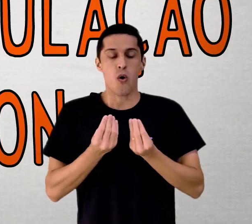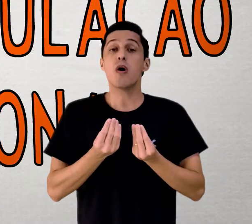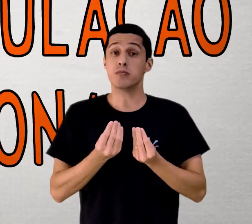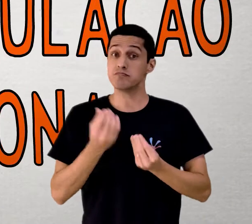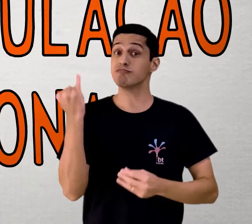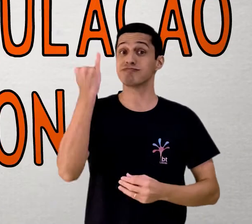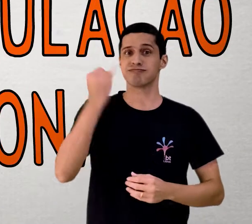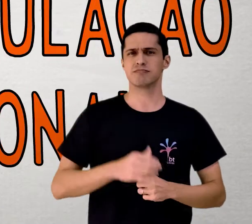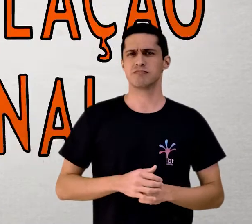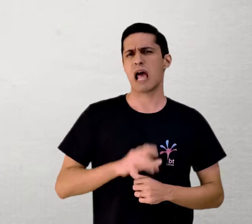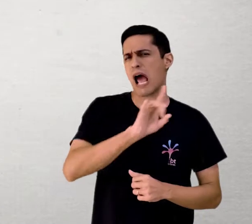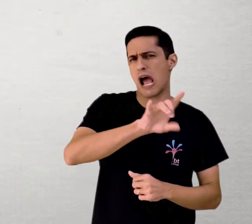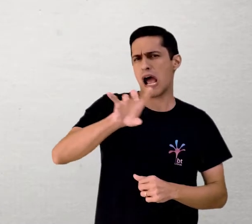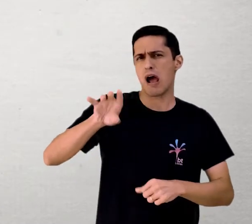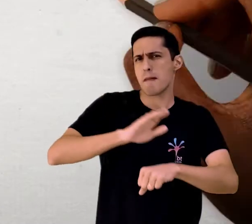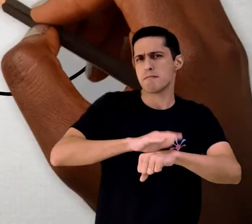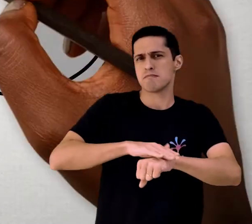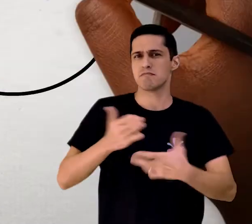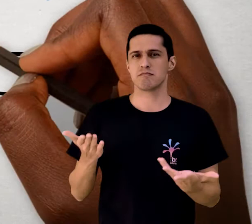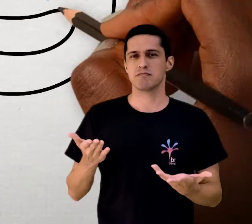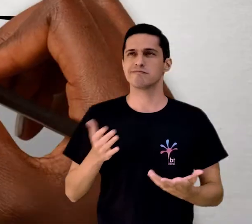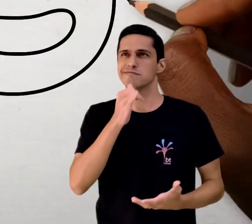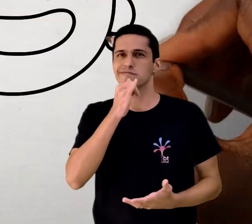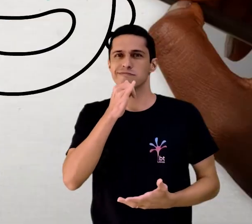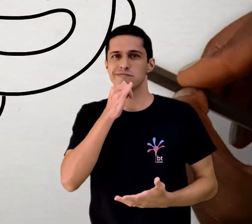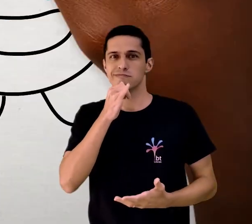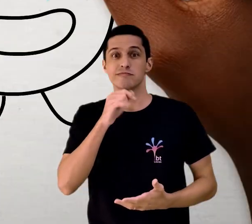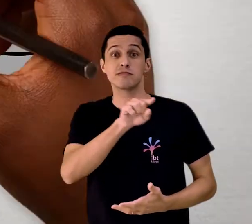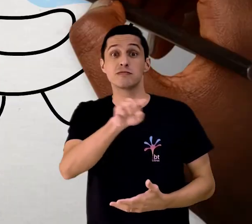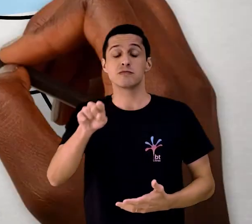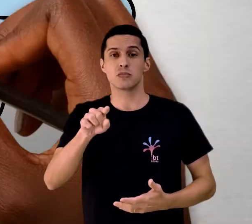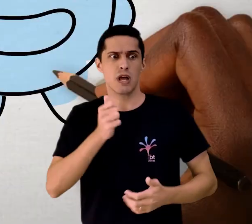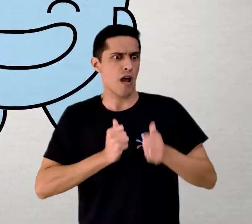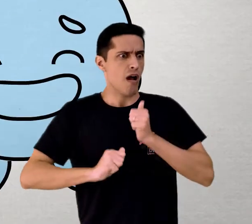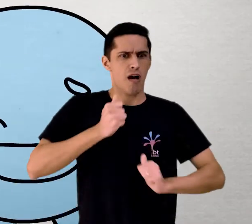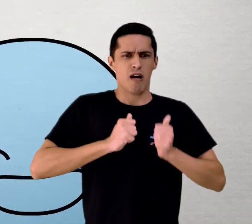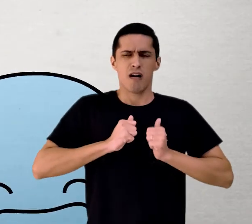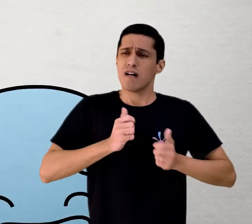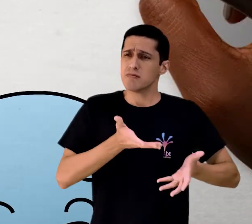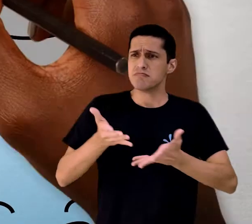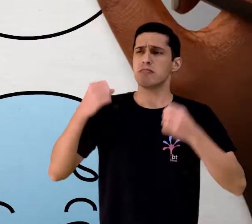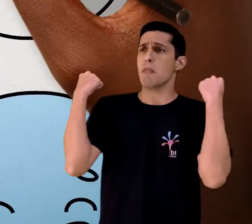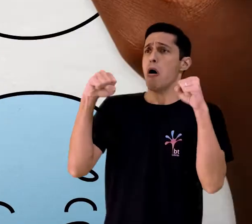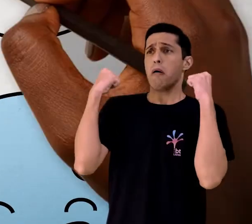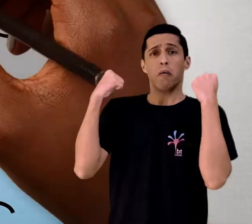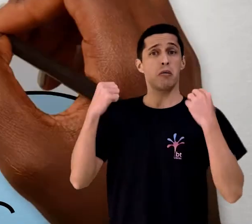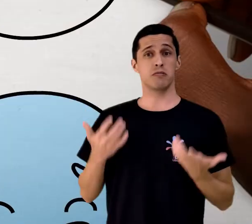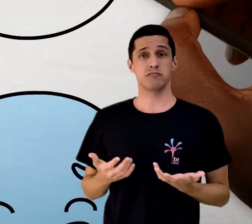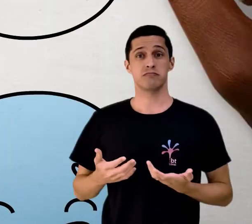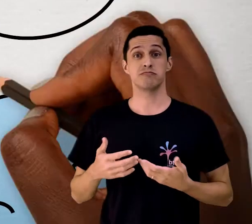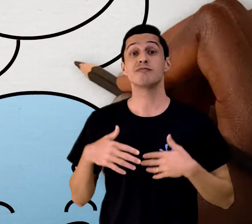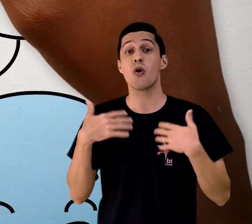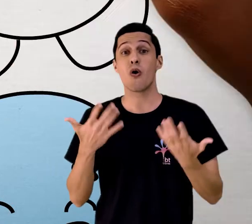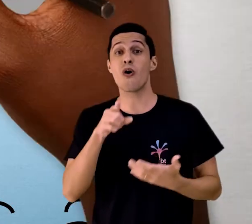Cada pessoa tem as suas, como fazer um exercício físico quando nos sentimos ansiosos, procurar fazer algo de que gostamos